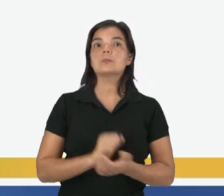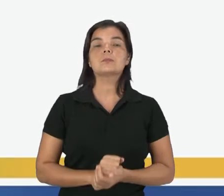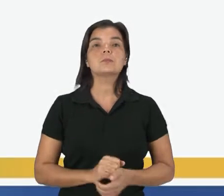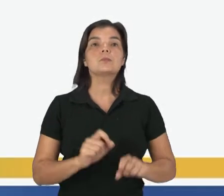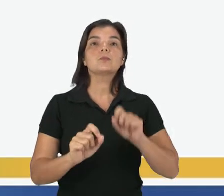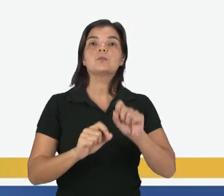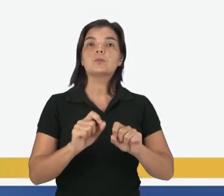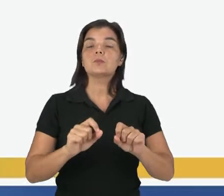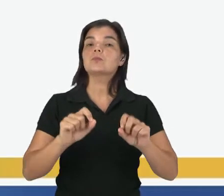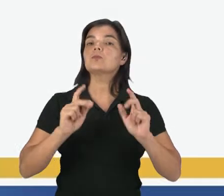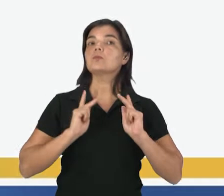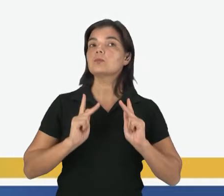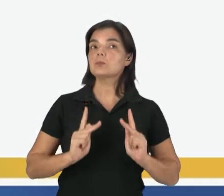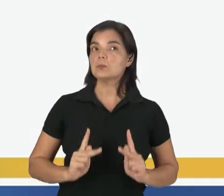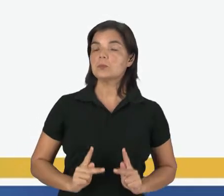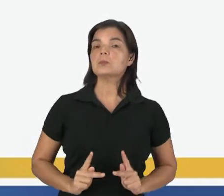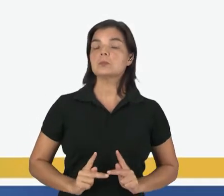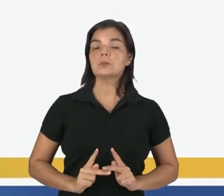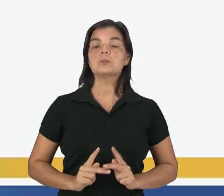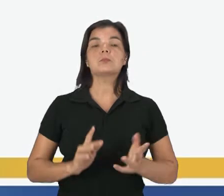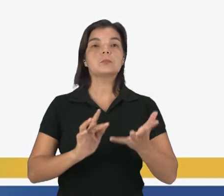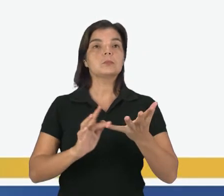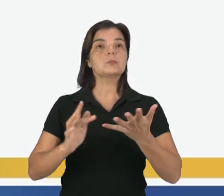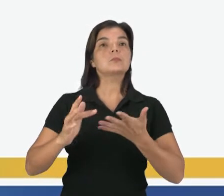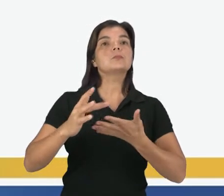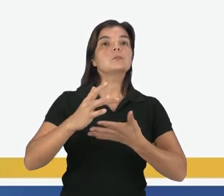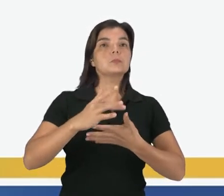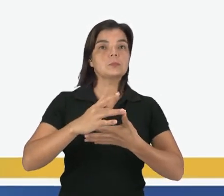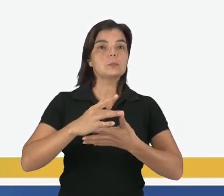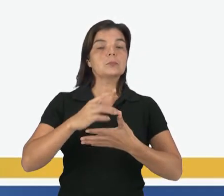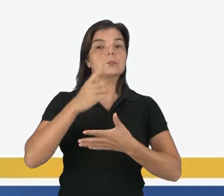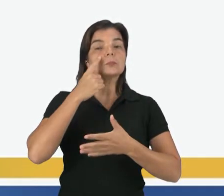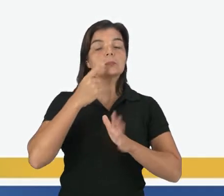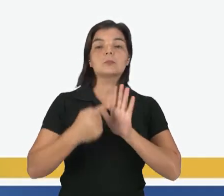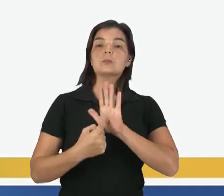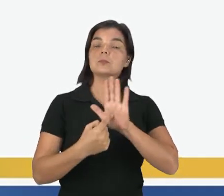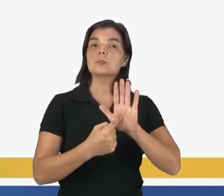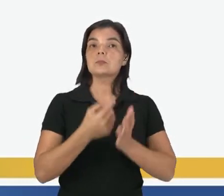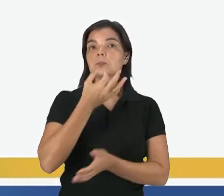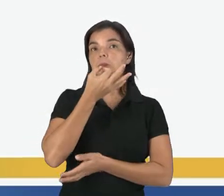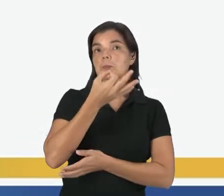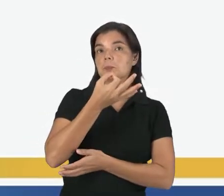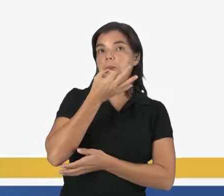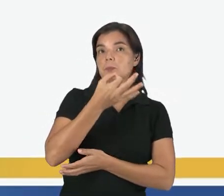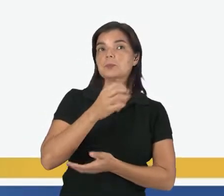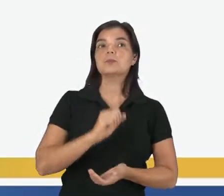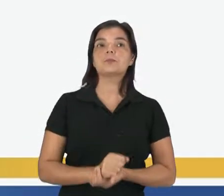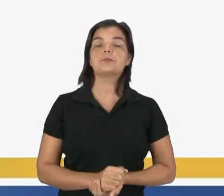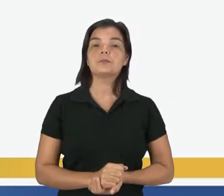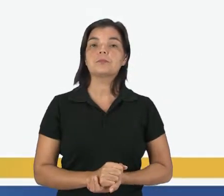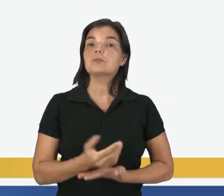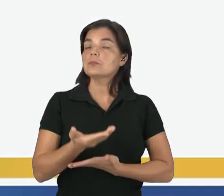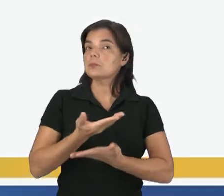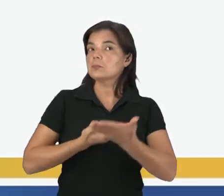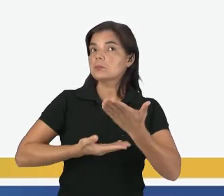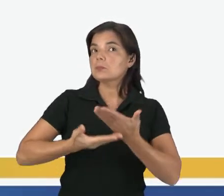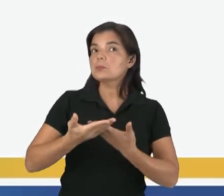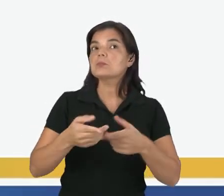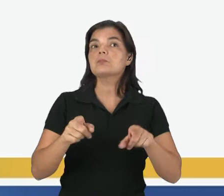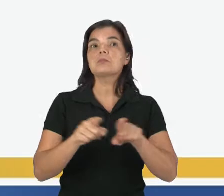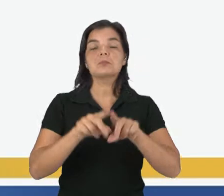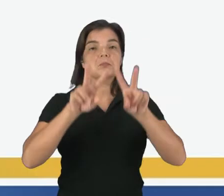aula, estudaremos sobre como nossos comportamentos nas redes sociais revelam nossas opiniões,